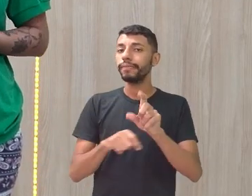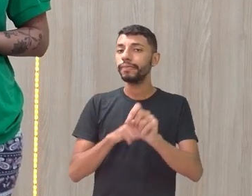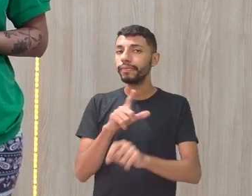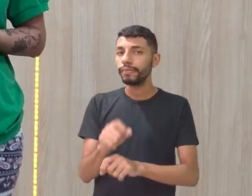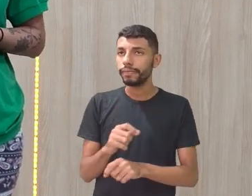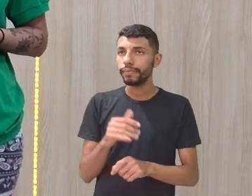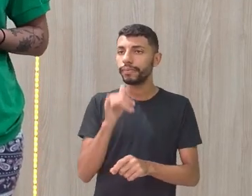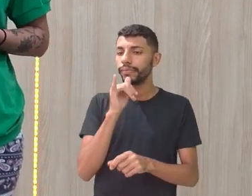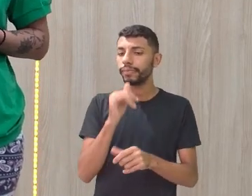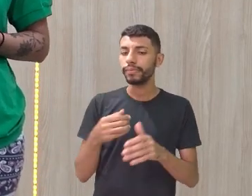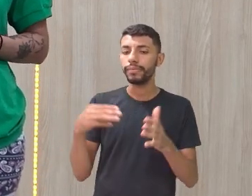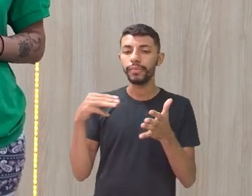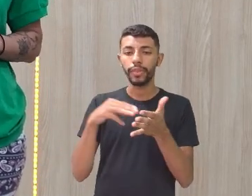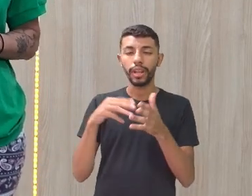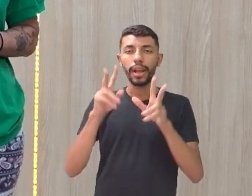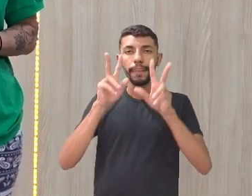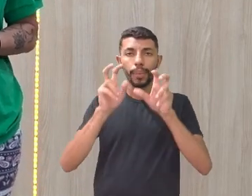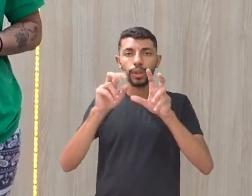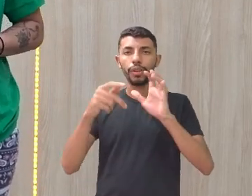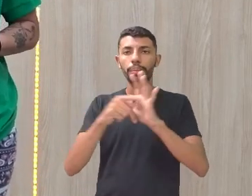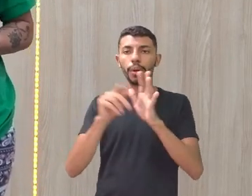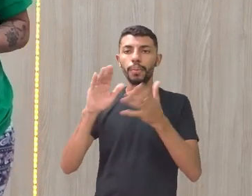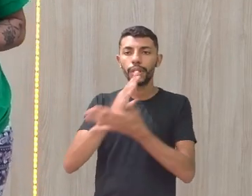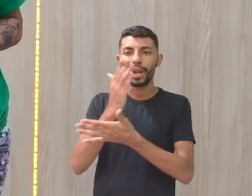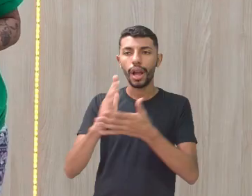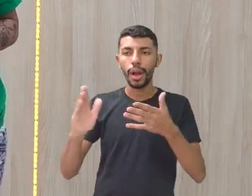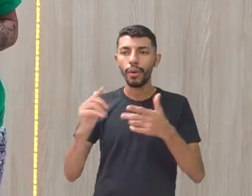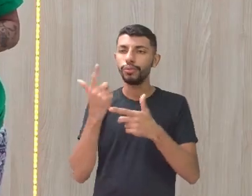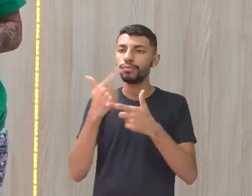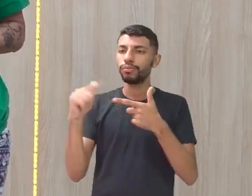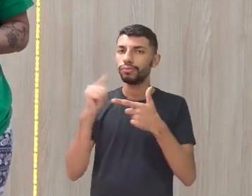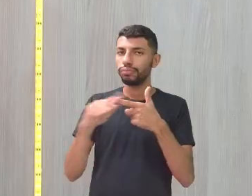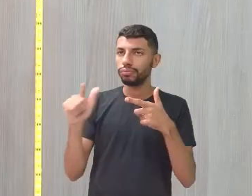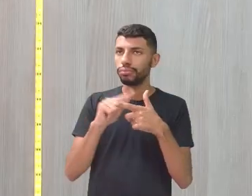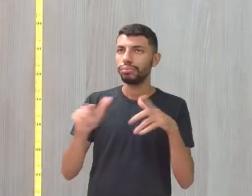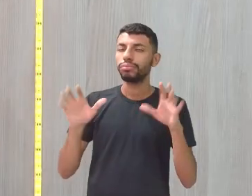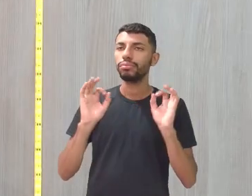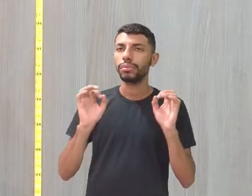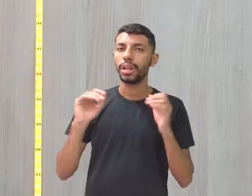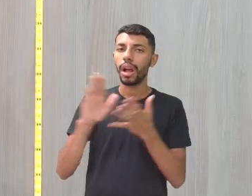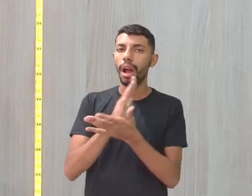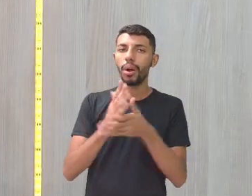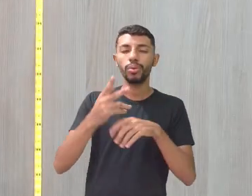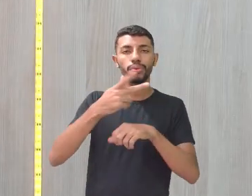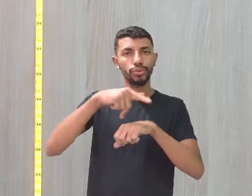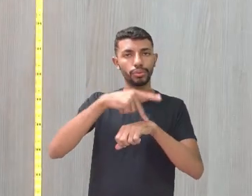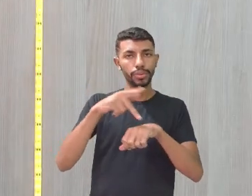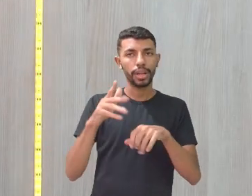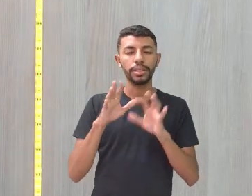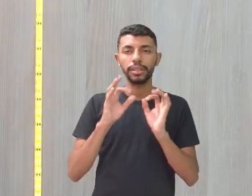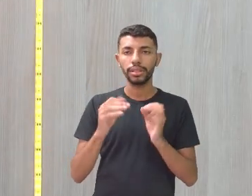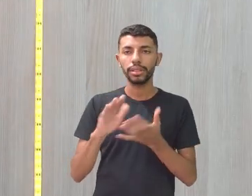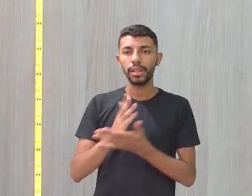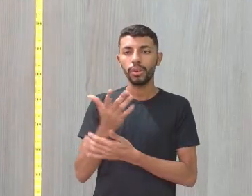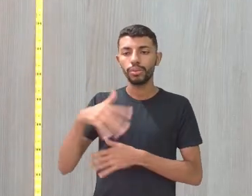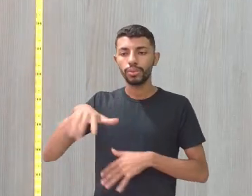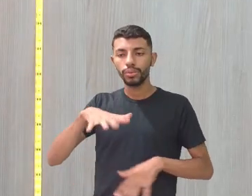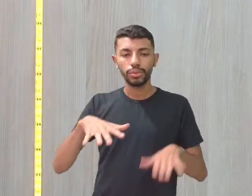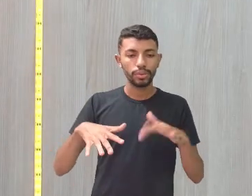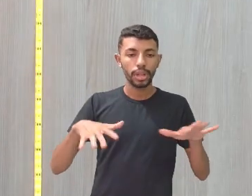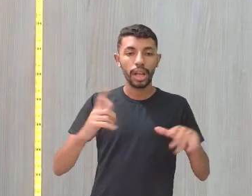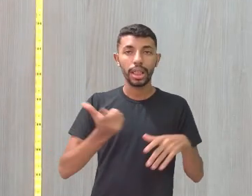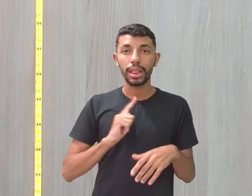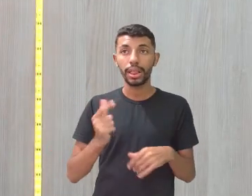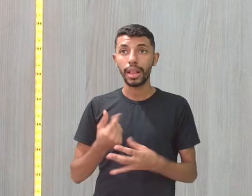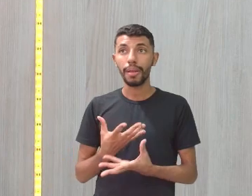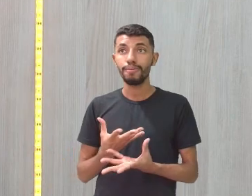de alguns conflitos, né? Isso, professor Gil? Com certeza, com certeza. Em alguns países, em alguns territórios, tem uma abundância